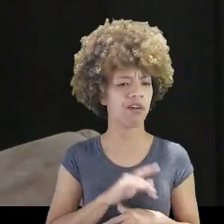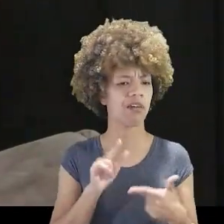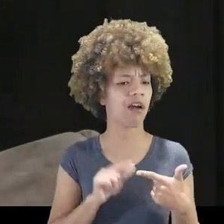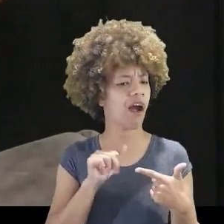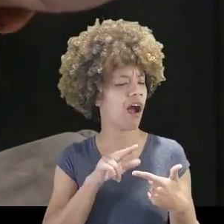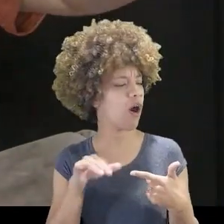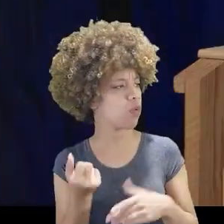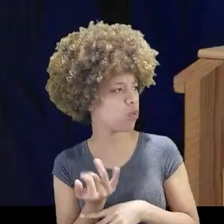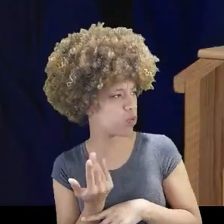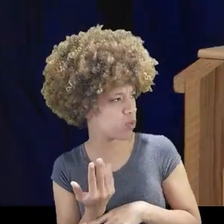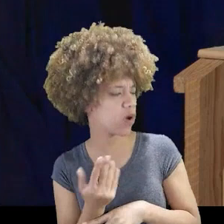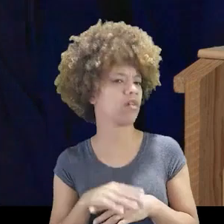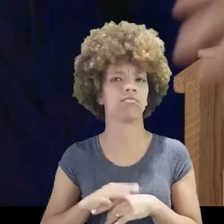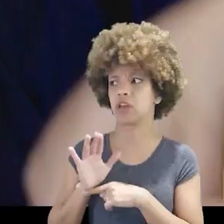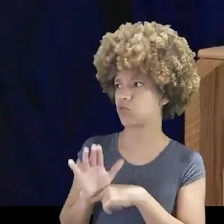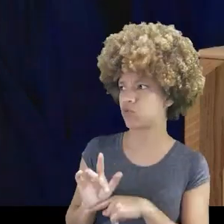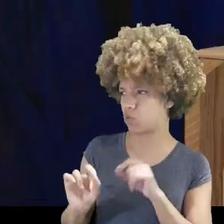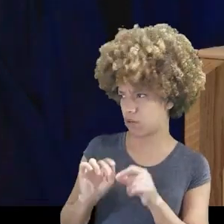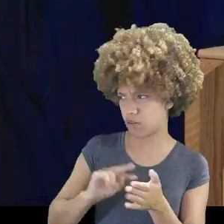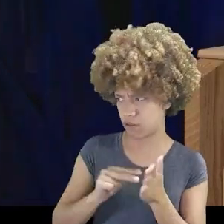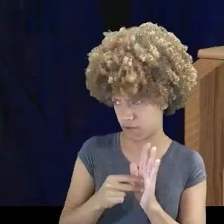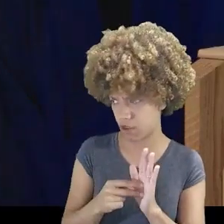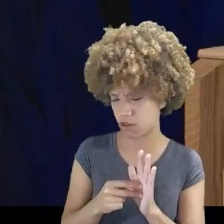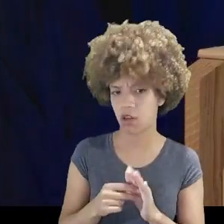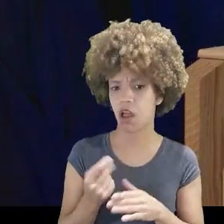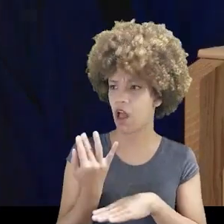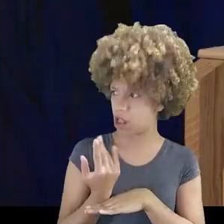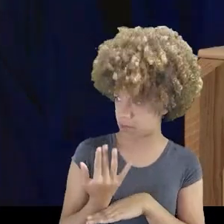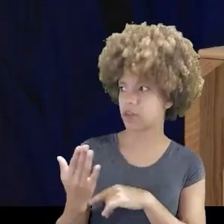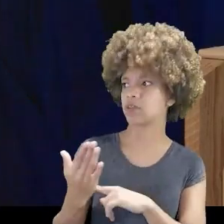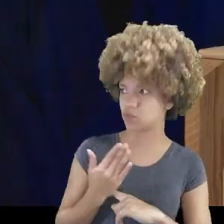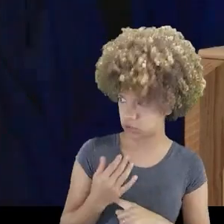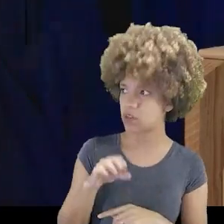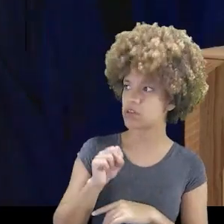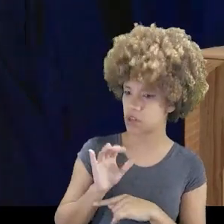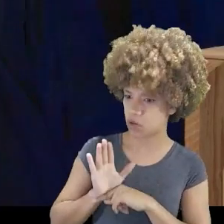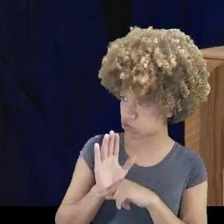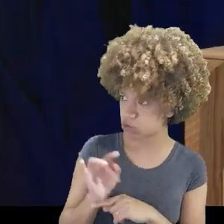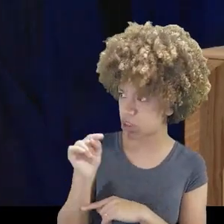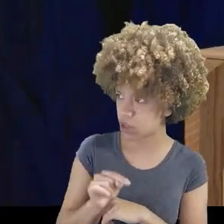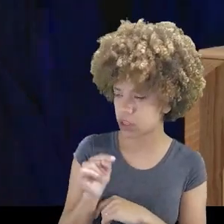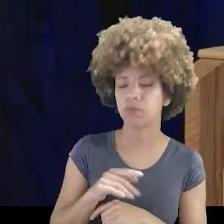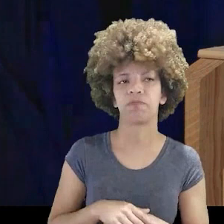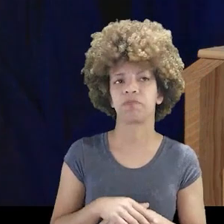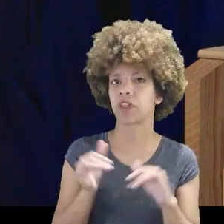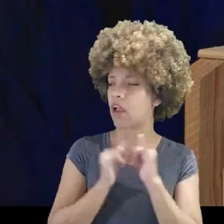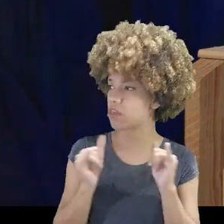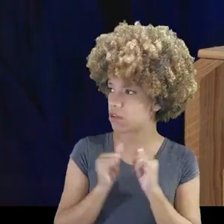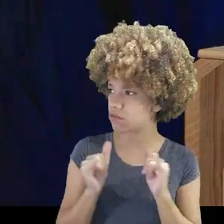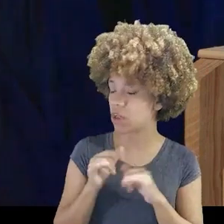Arruda que são plantas que ajudam a gente quê que é isso as plantas ajudam as plantas estão aqui